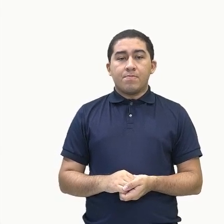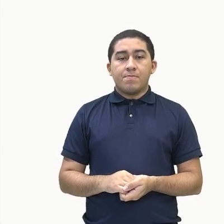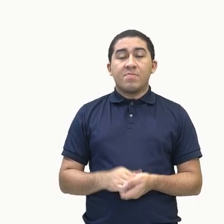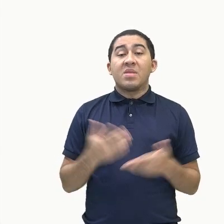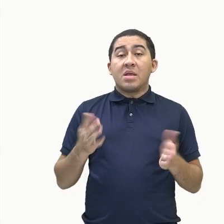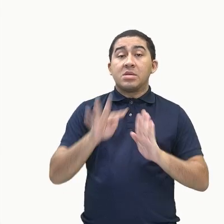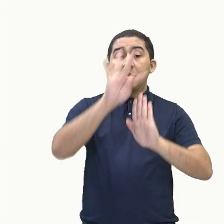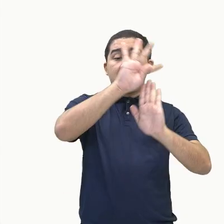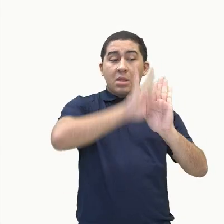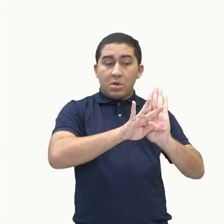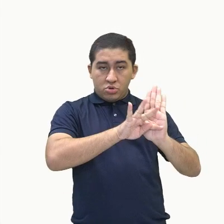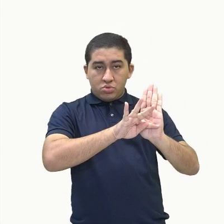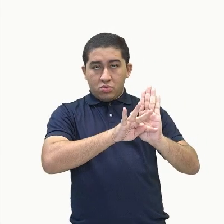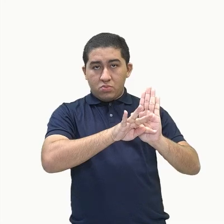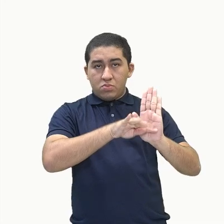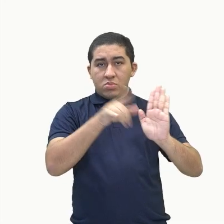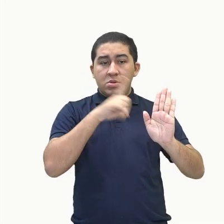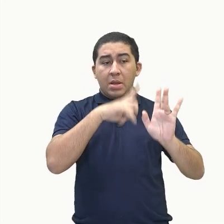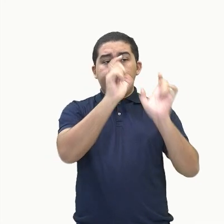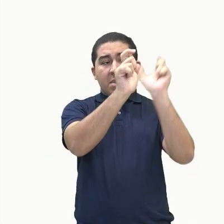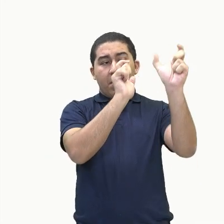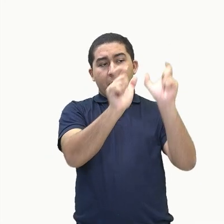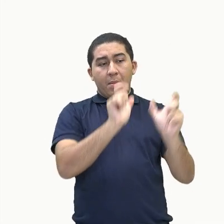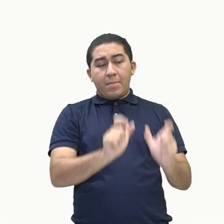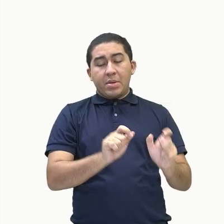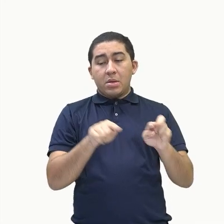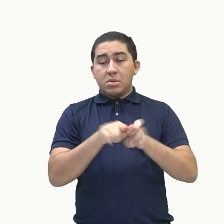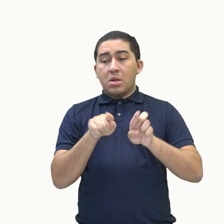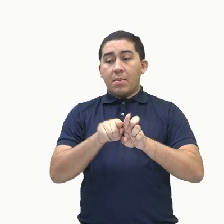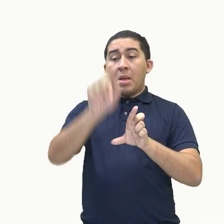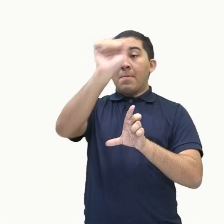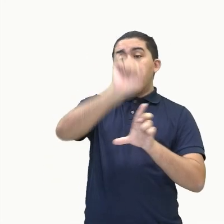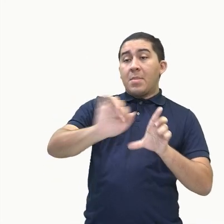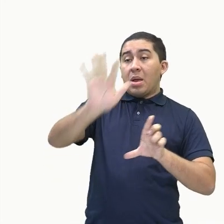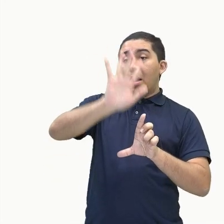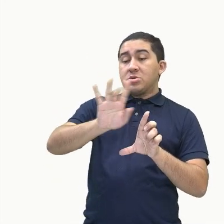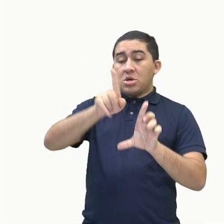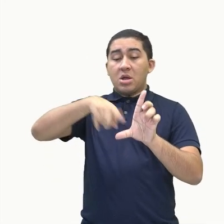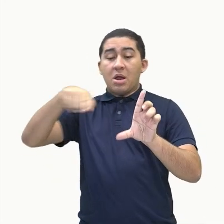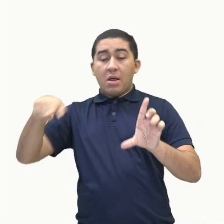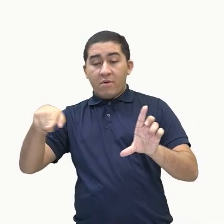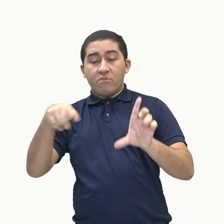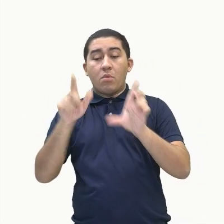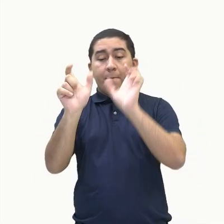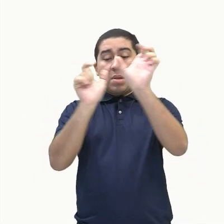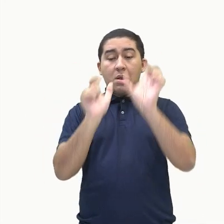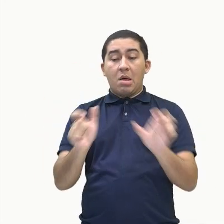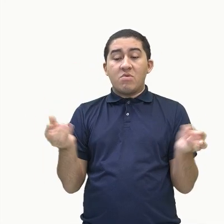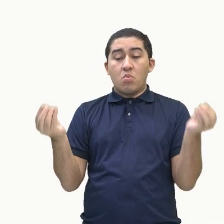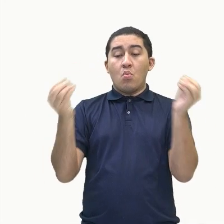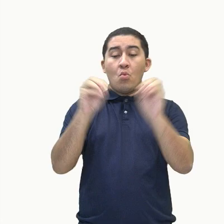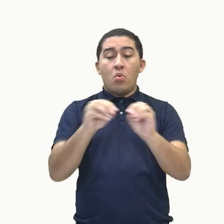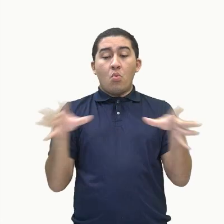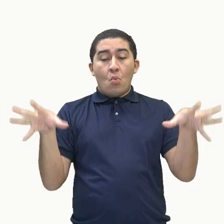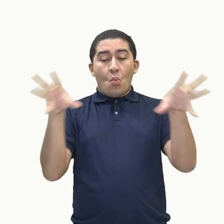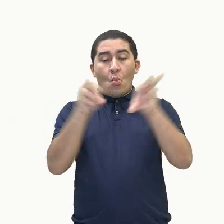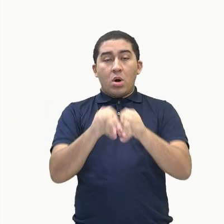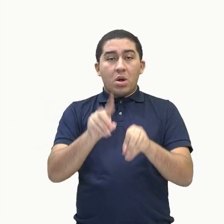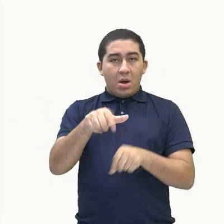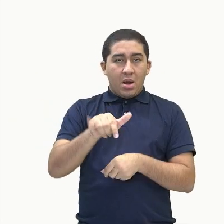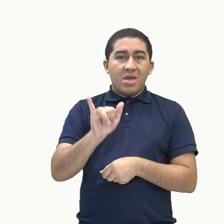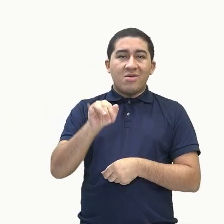vai combinar as imagens, os gráficos e as palavras é o infográfico, e ele